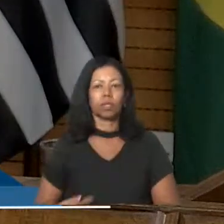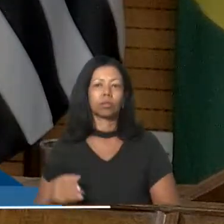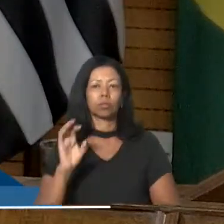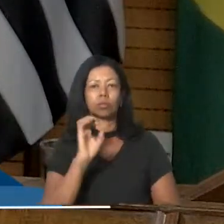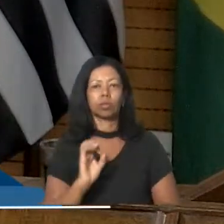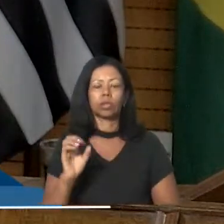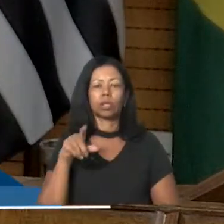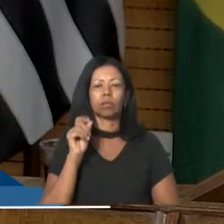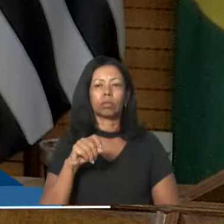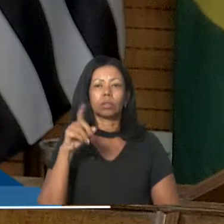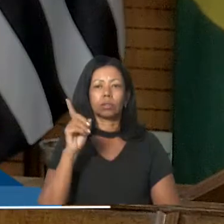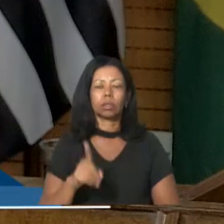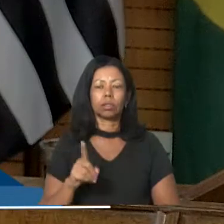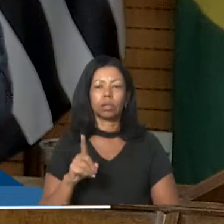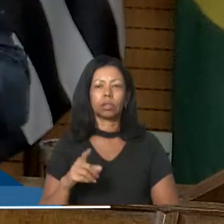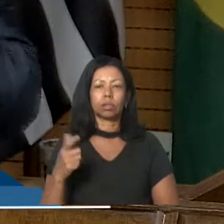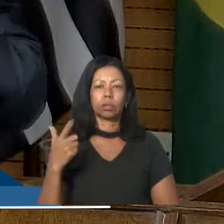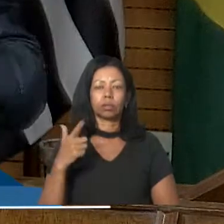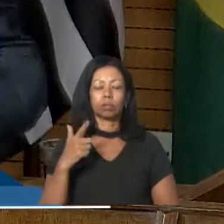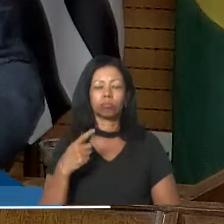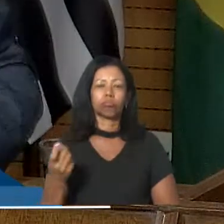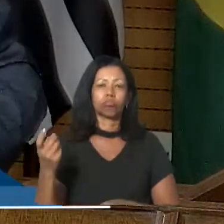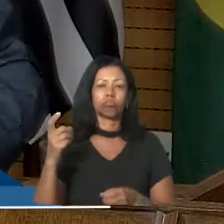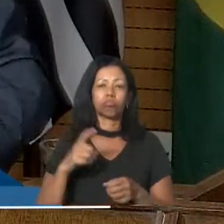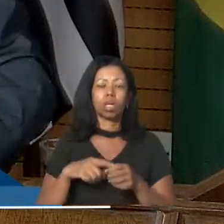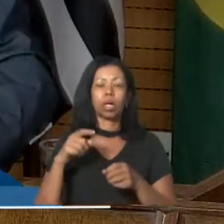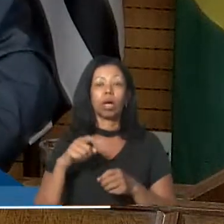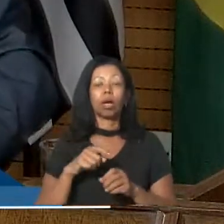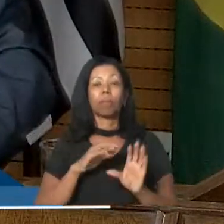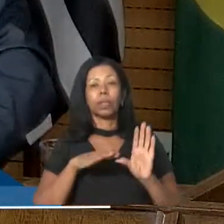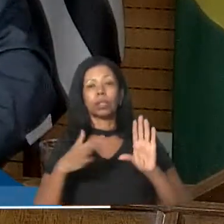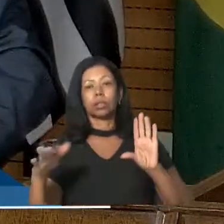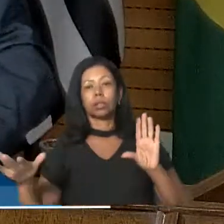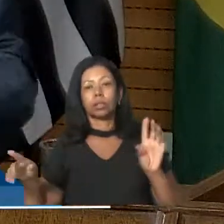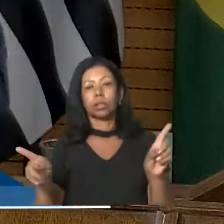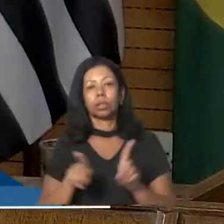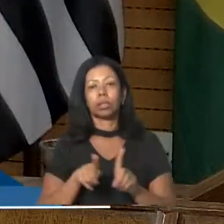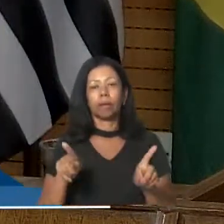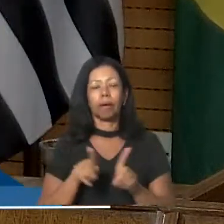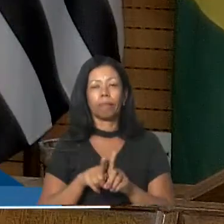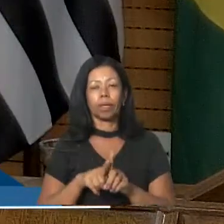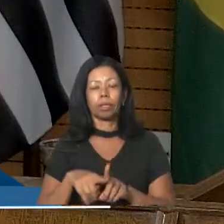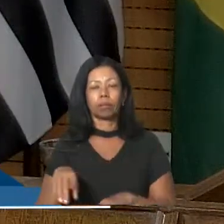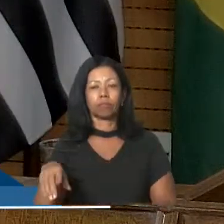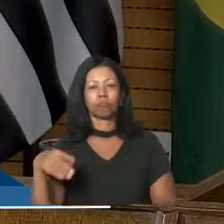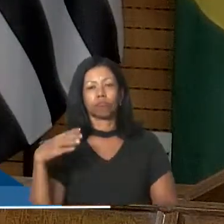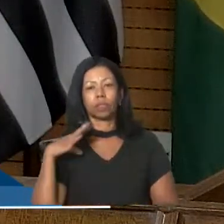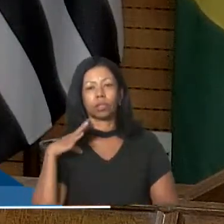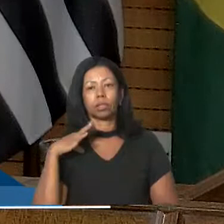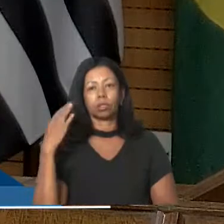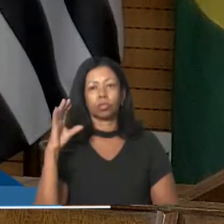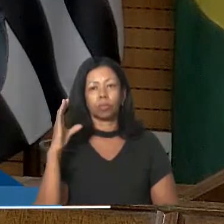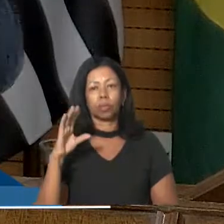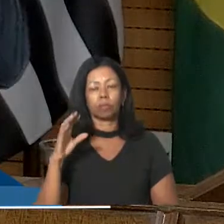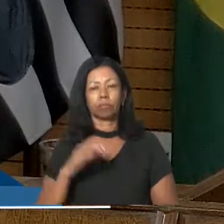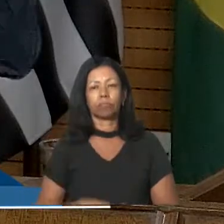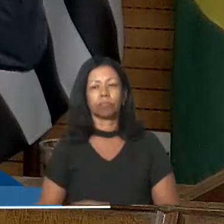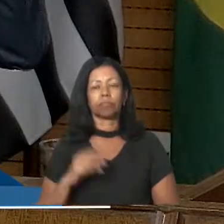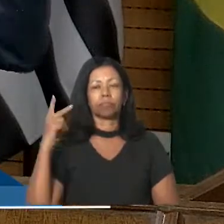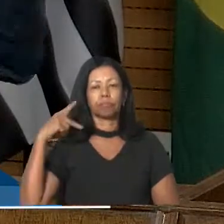seria reavivar a história da Baixada Santista, assim como de Cubatão. O vereador Wilson Pio, assim como acho que o